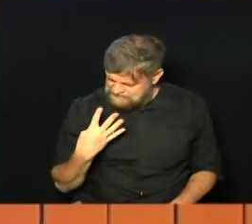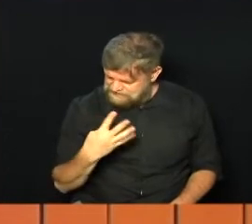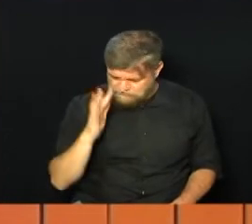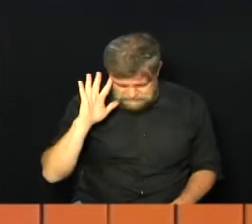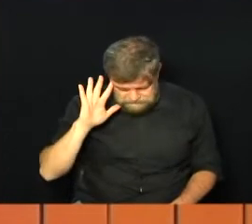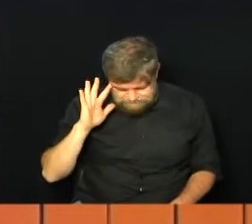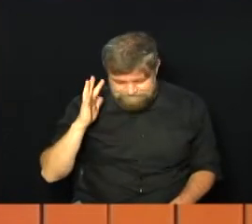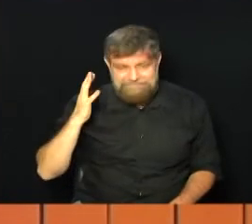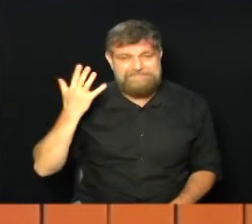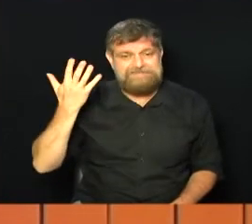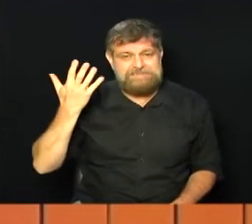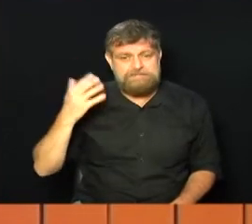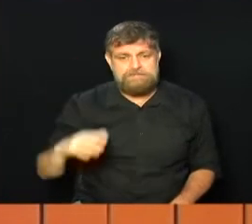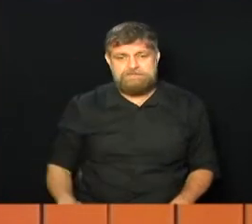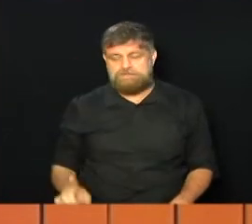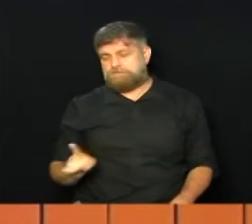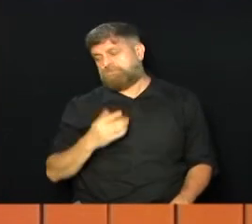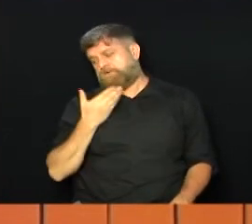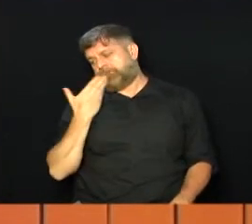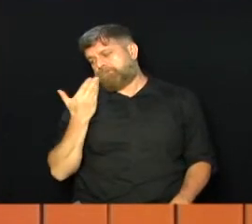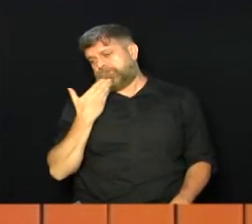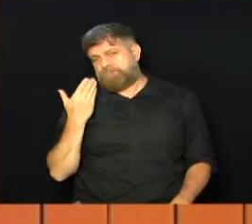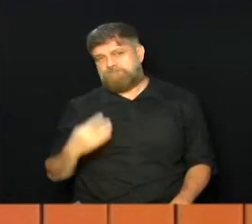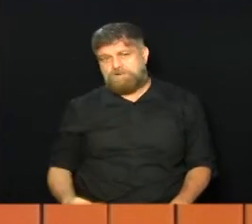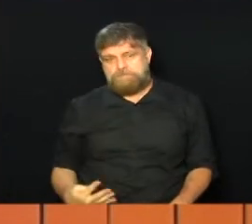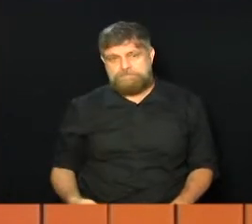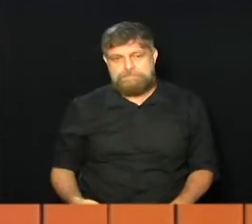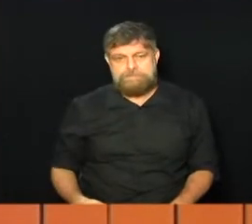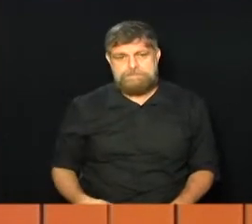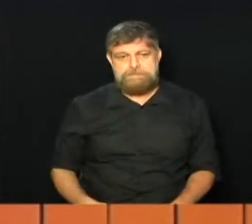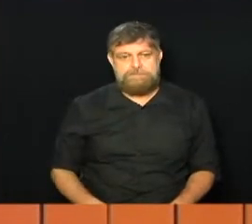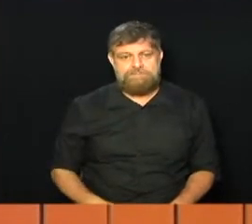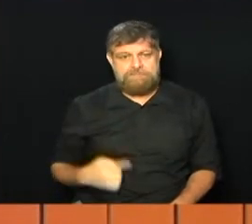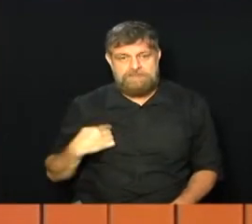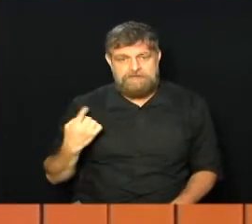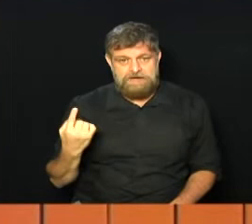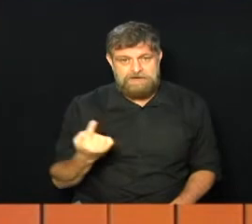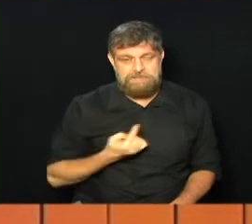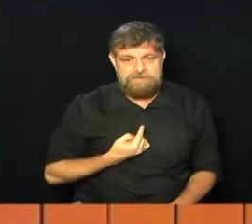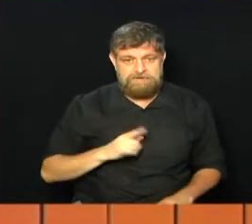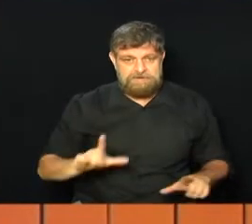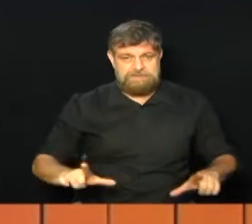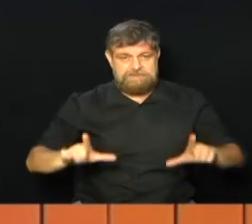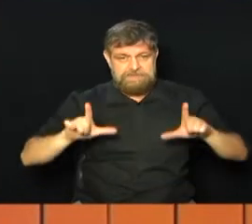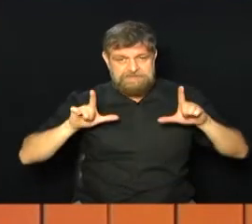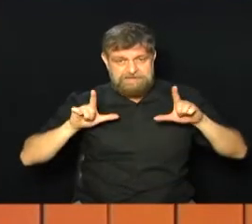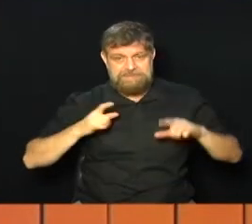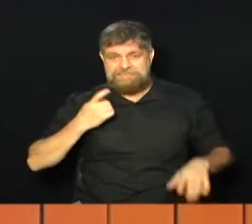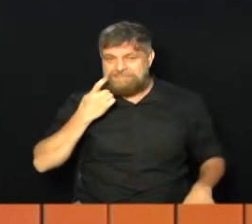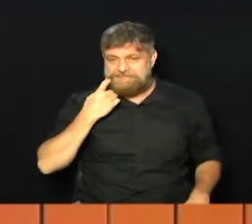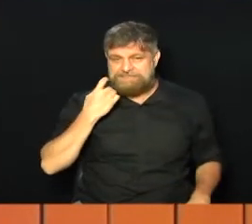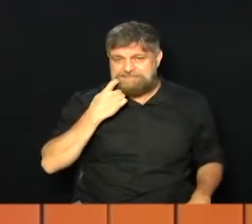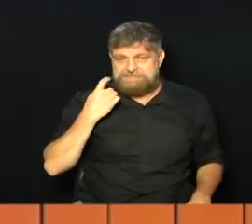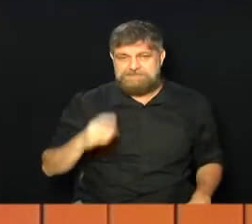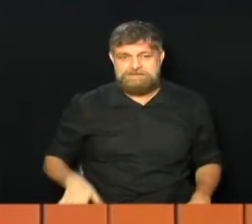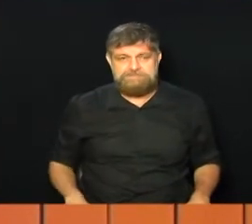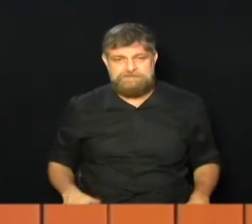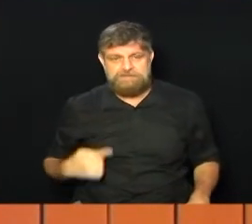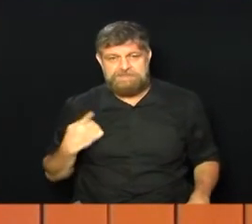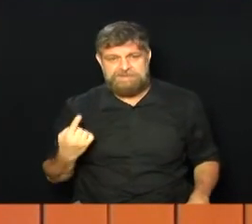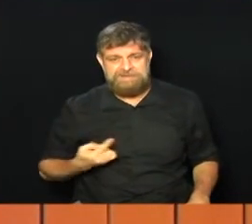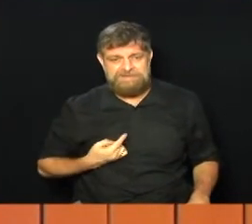decisão, realmente não é muito fácil. 4:58, nós estamos ao vivo nesta sexta-feira. Eduardo, a gente já